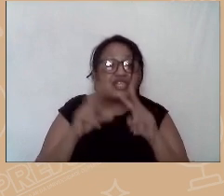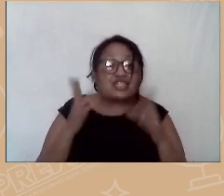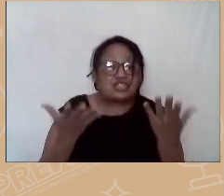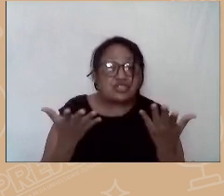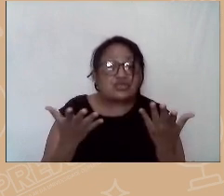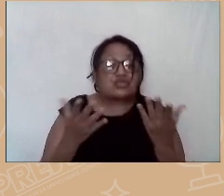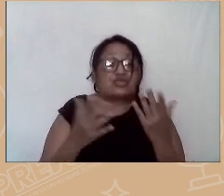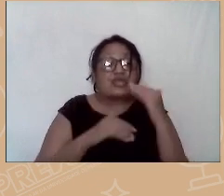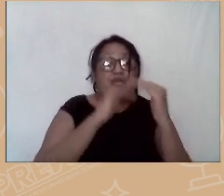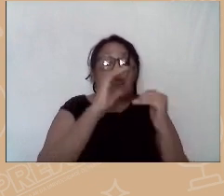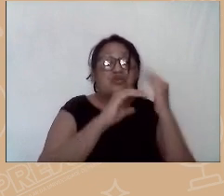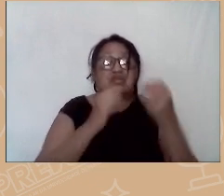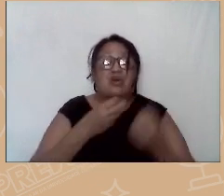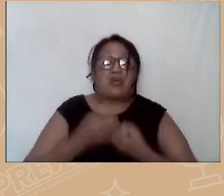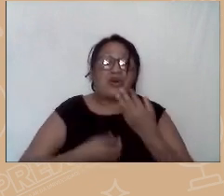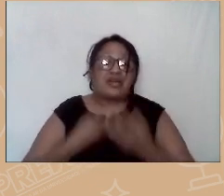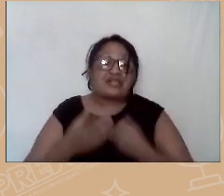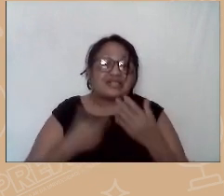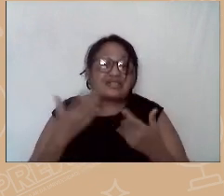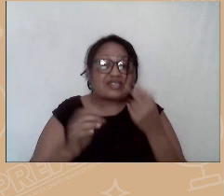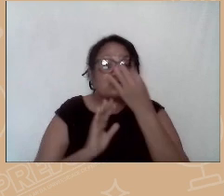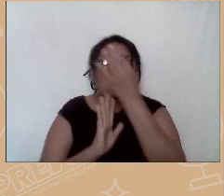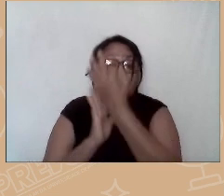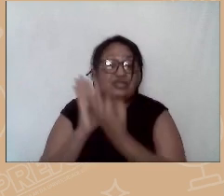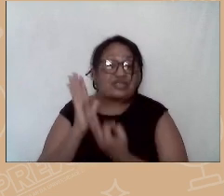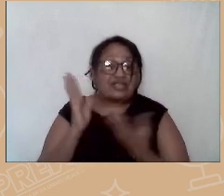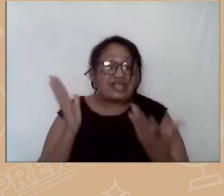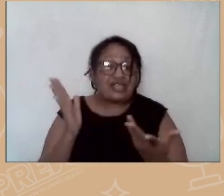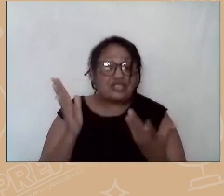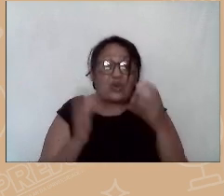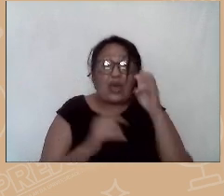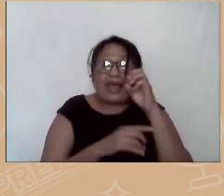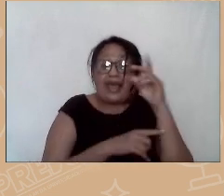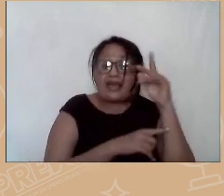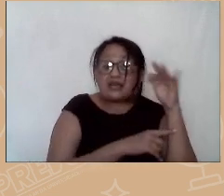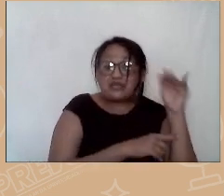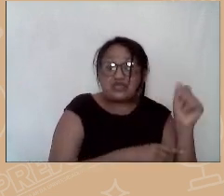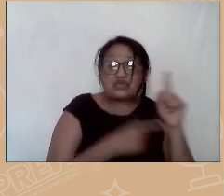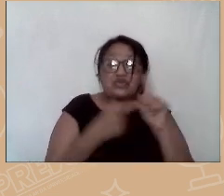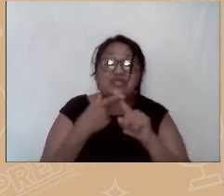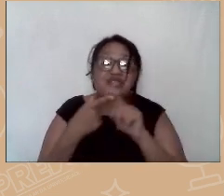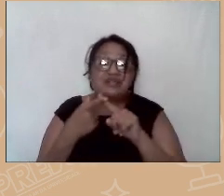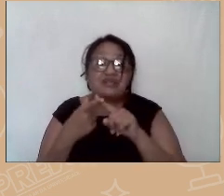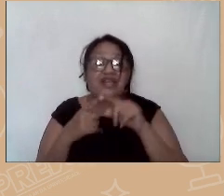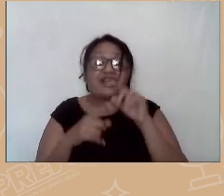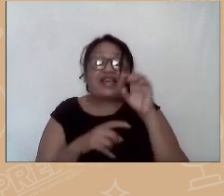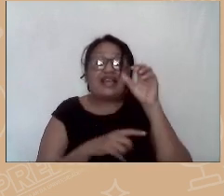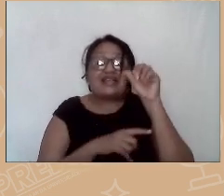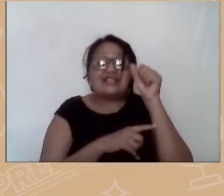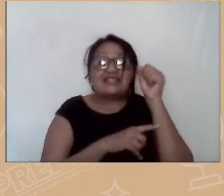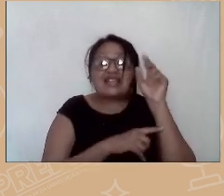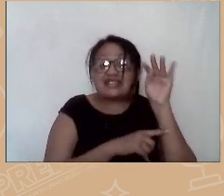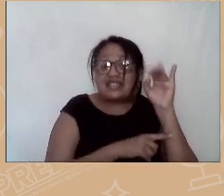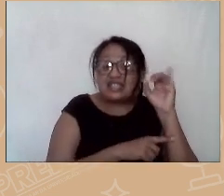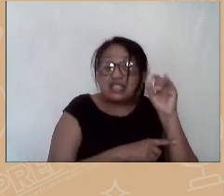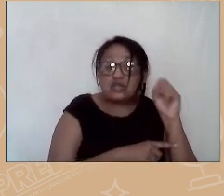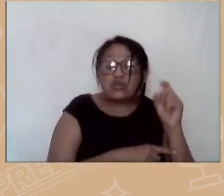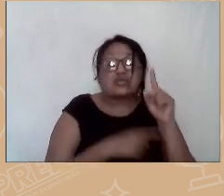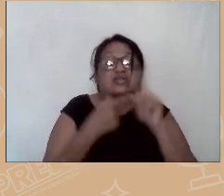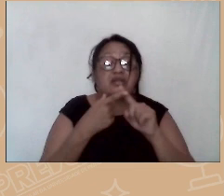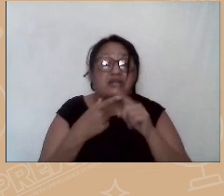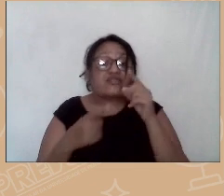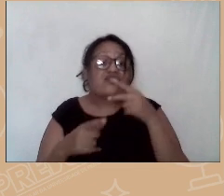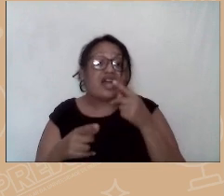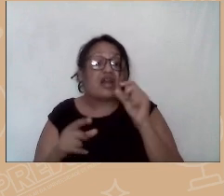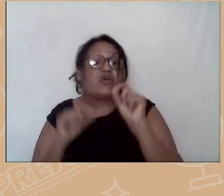que diz que a produção poética do arcadismo é constituída pela poesia lírica amorosa é correta pois